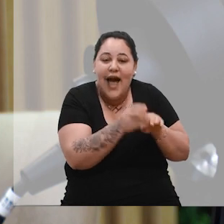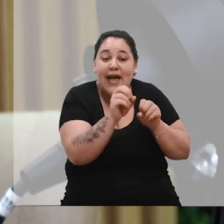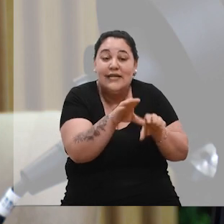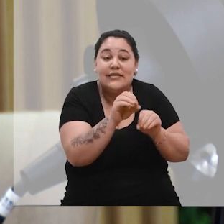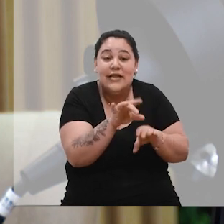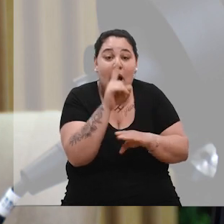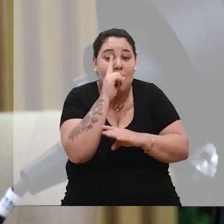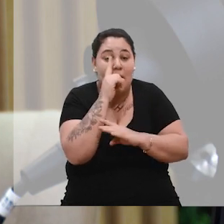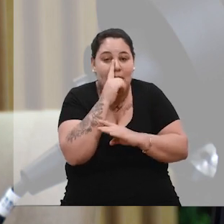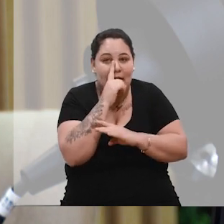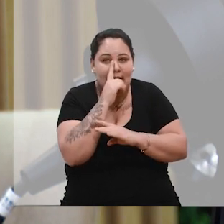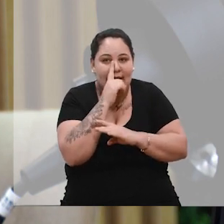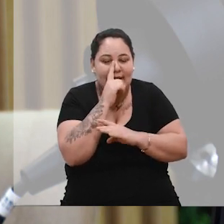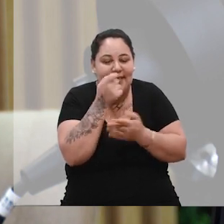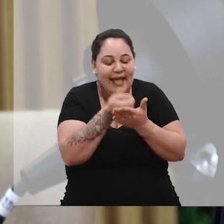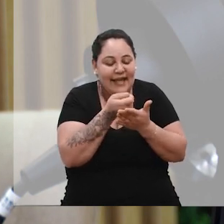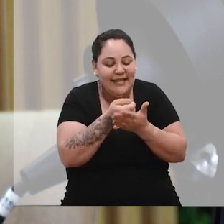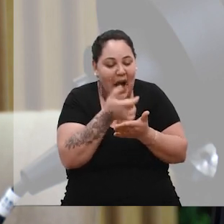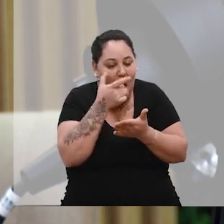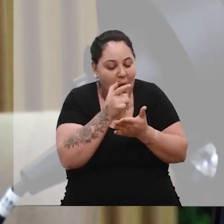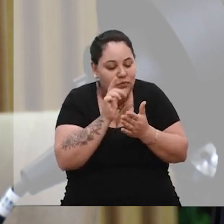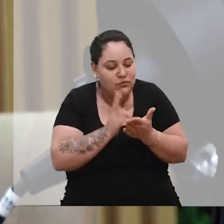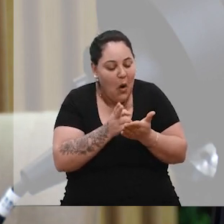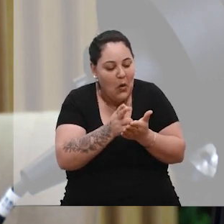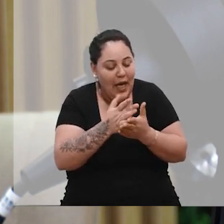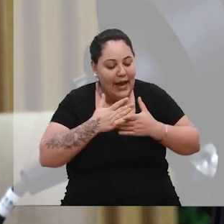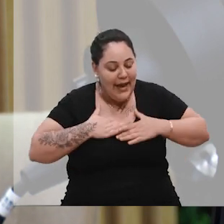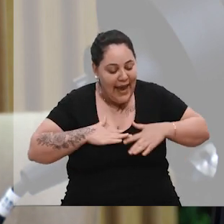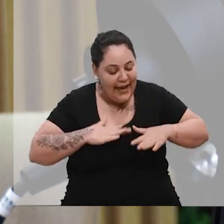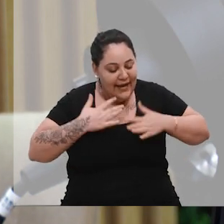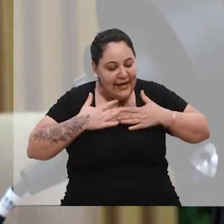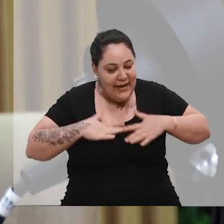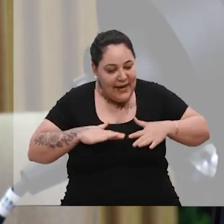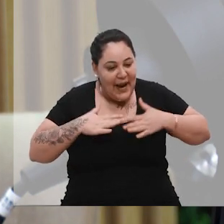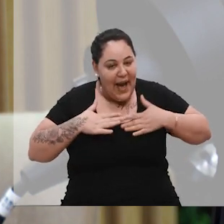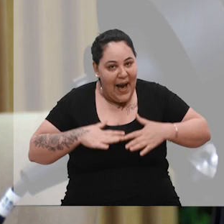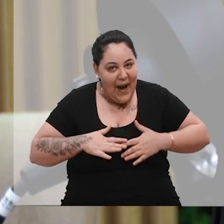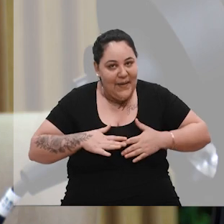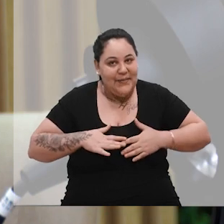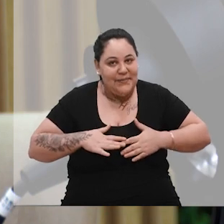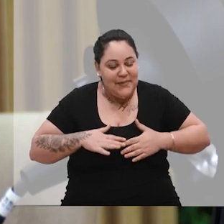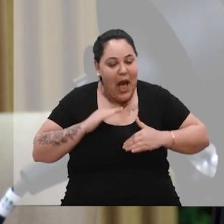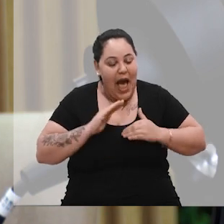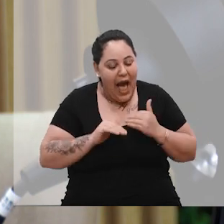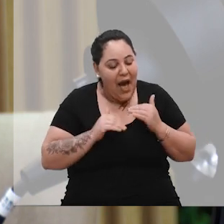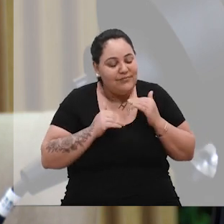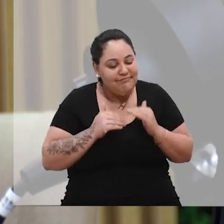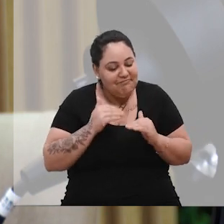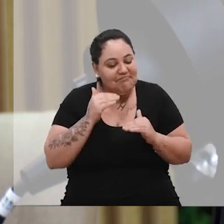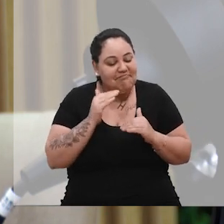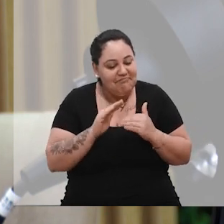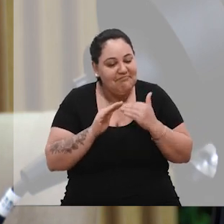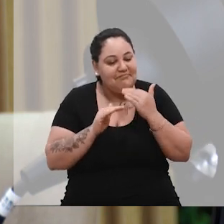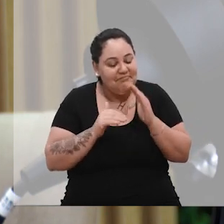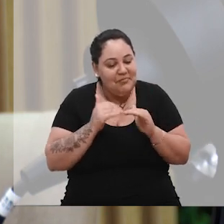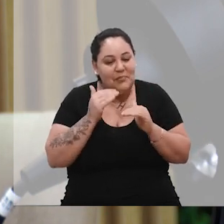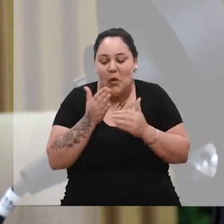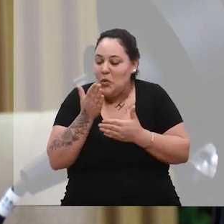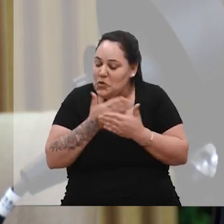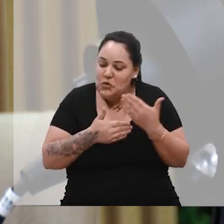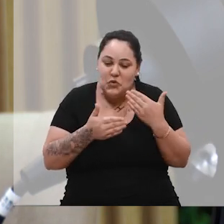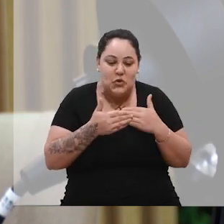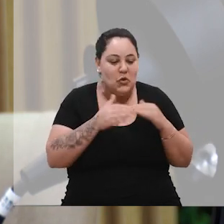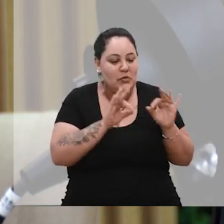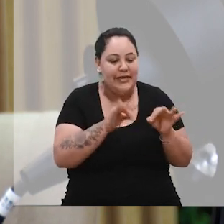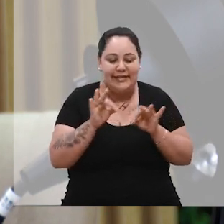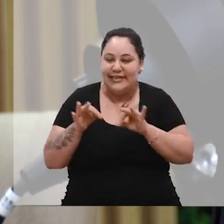elas. Tentar se manter tranquila, que aos poucos, um dia após o outro, as coisas vão dando